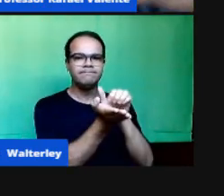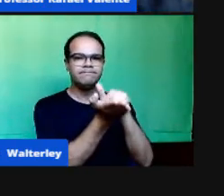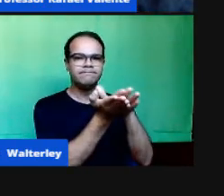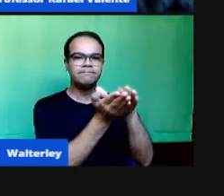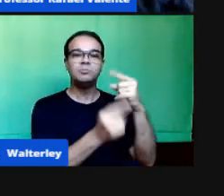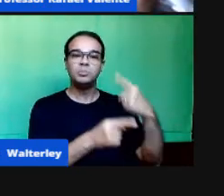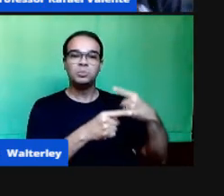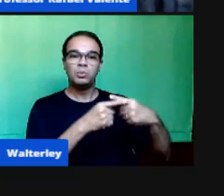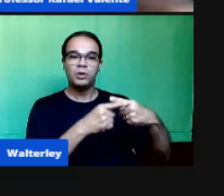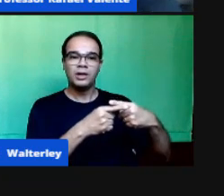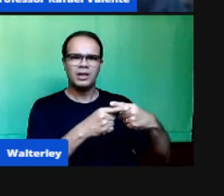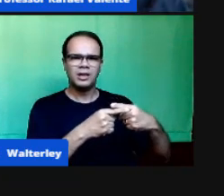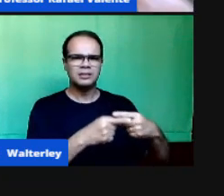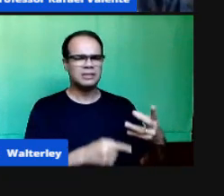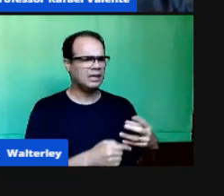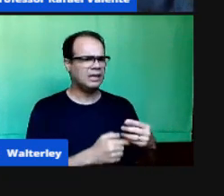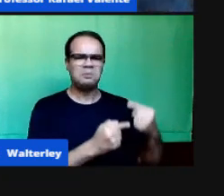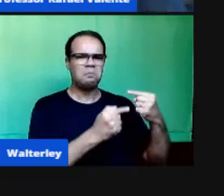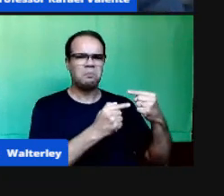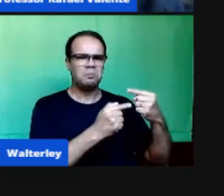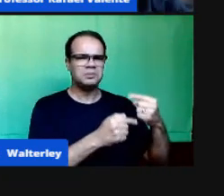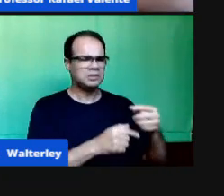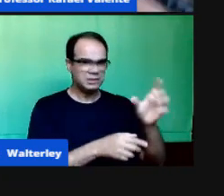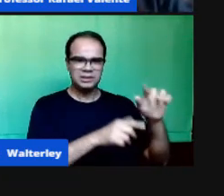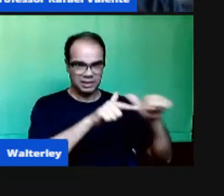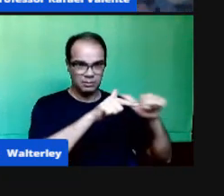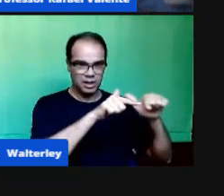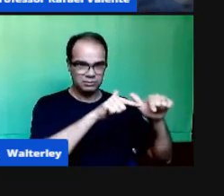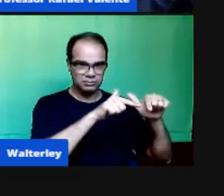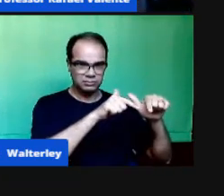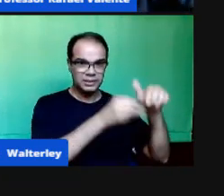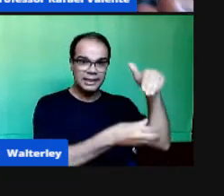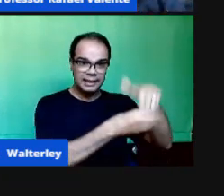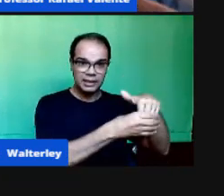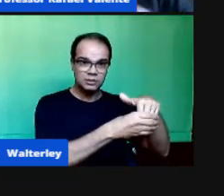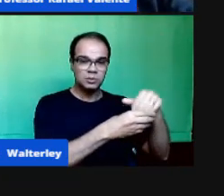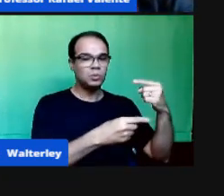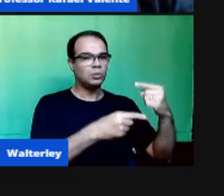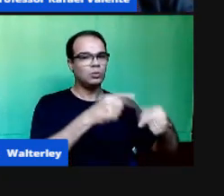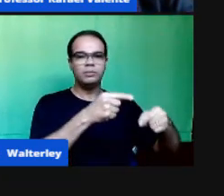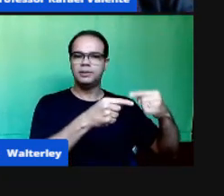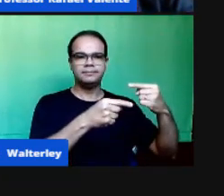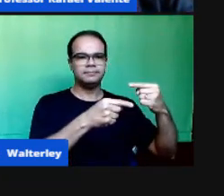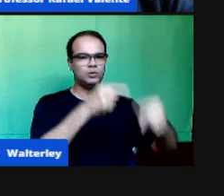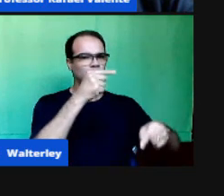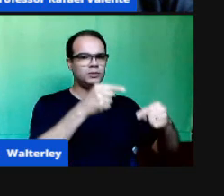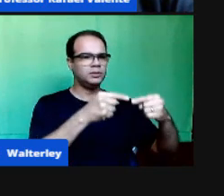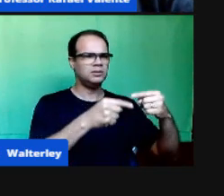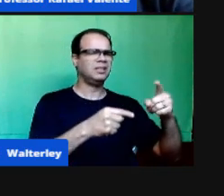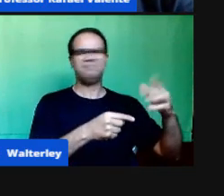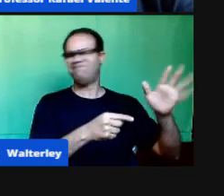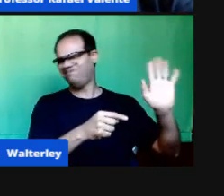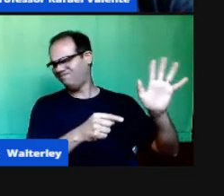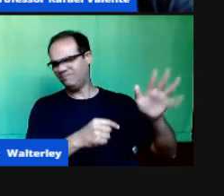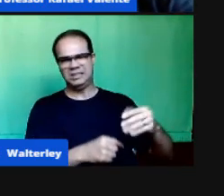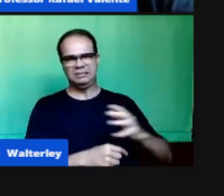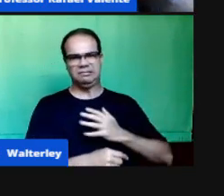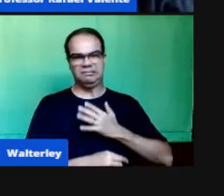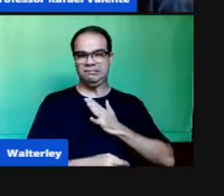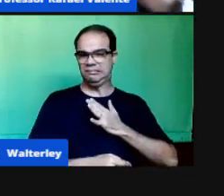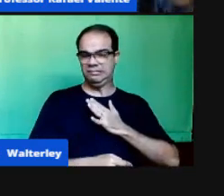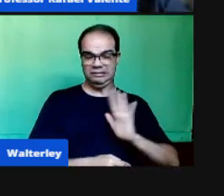chefe, com o meu departamento, com o meu setor, com todos os meus colegas, com os meus alunos. Já tinham parado para pensar